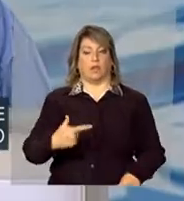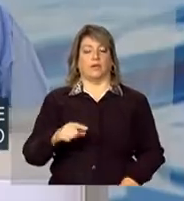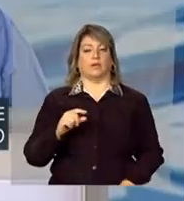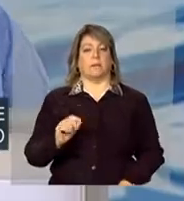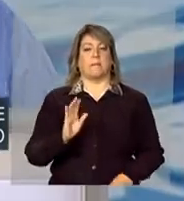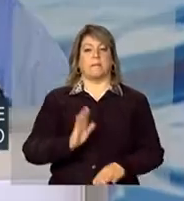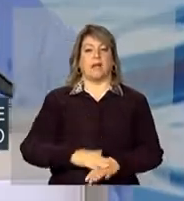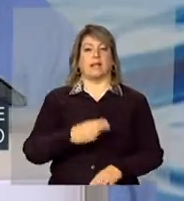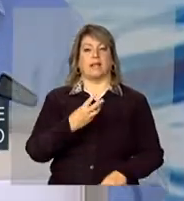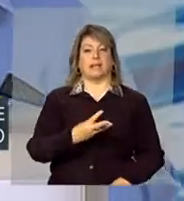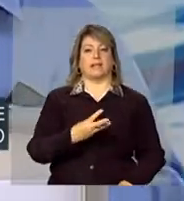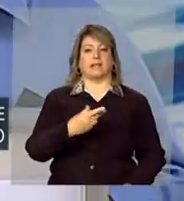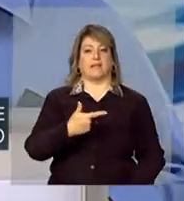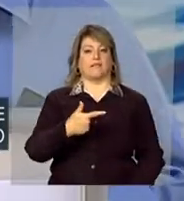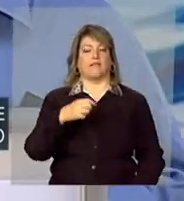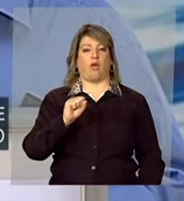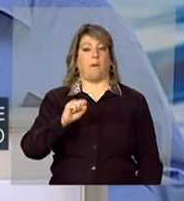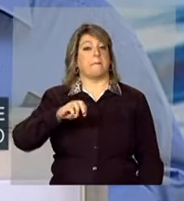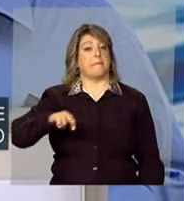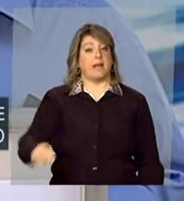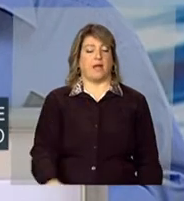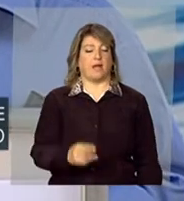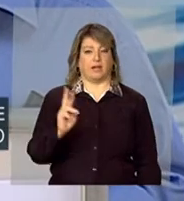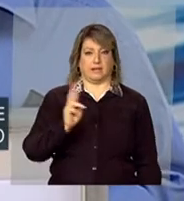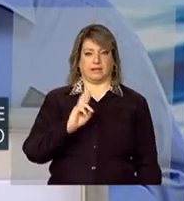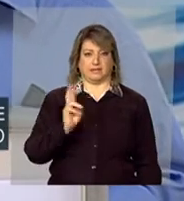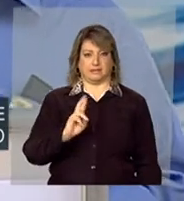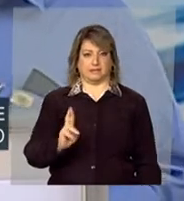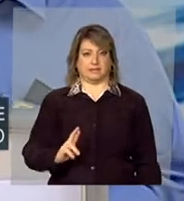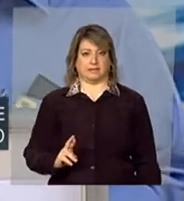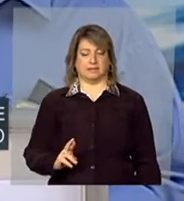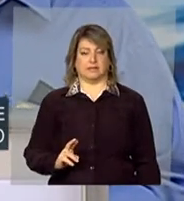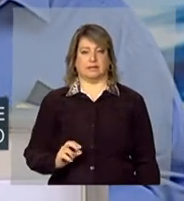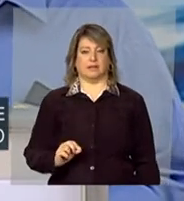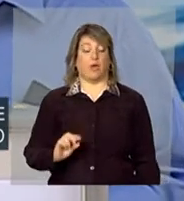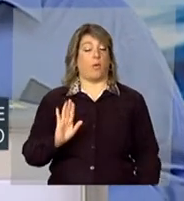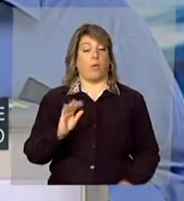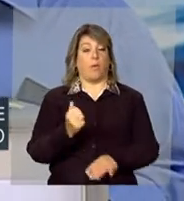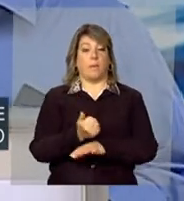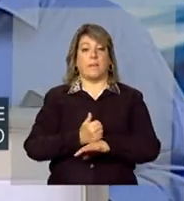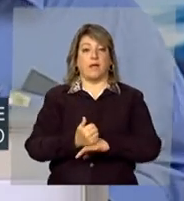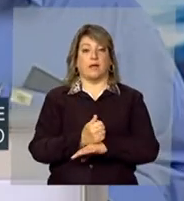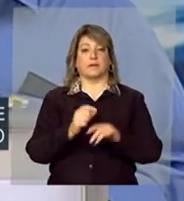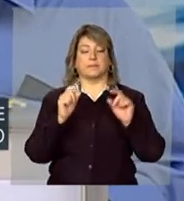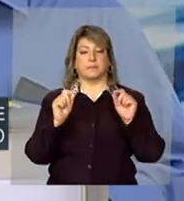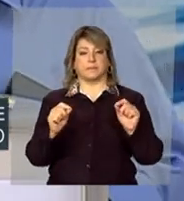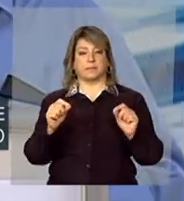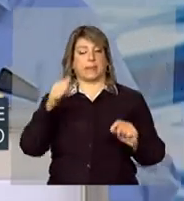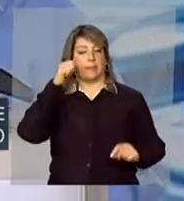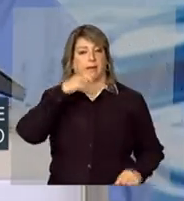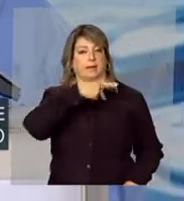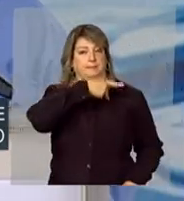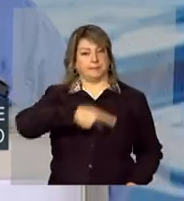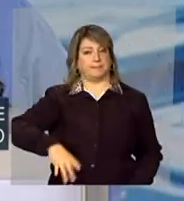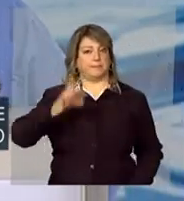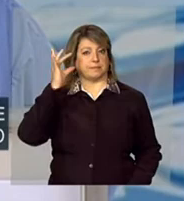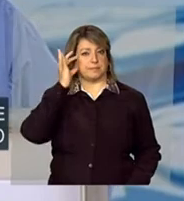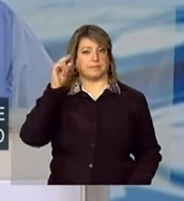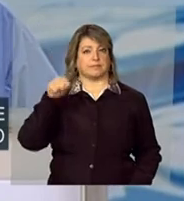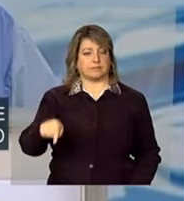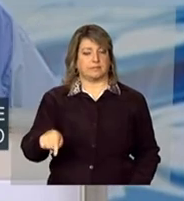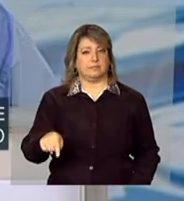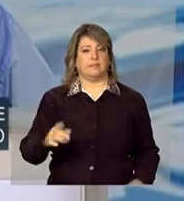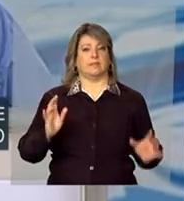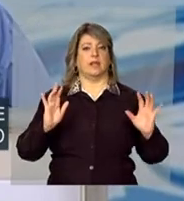de 328 milhões de reais. Mas o melhor é que a presidenta Dilma